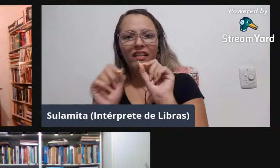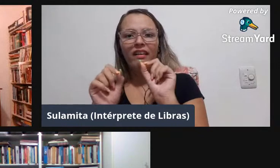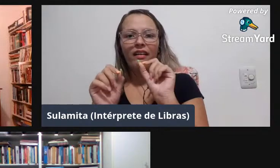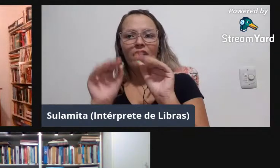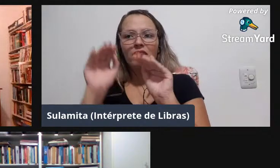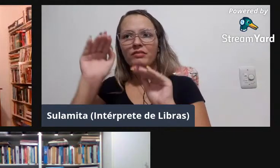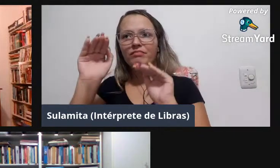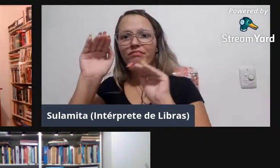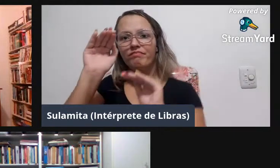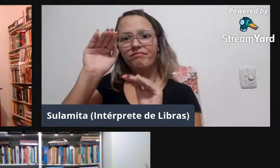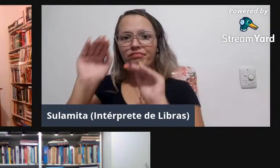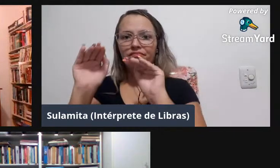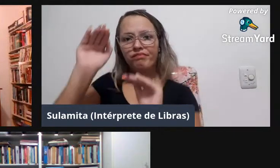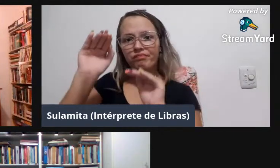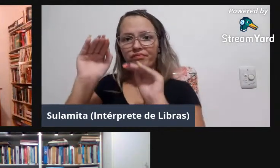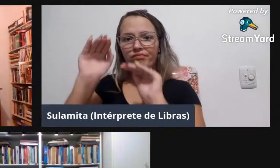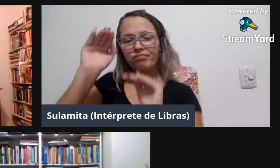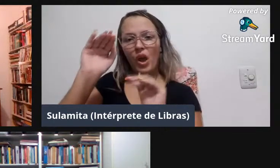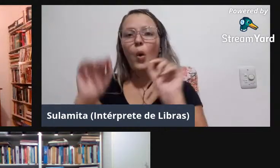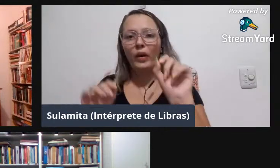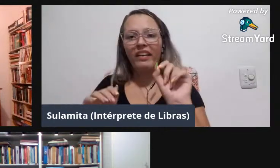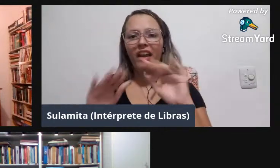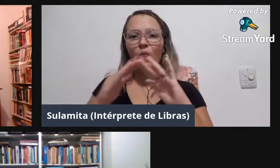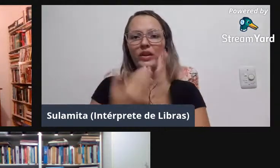Então, o problema não é só que a escola